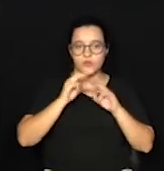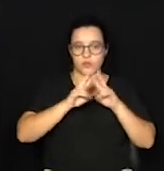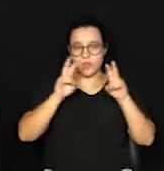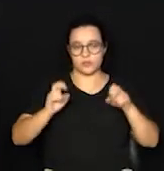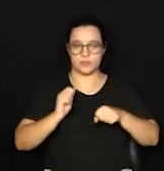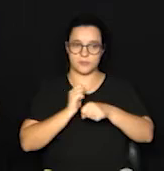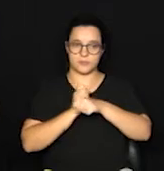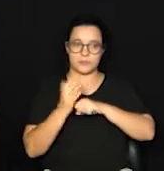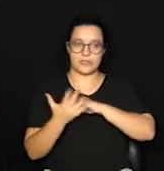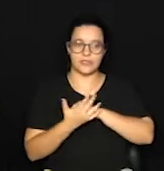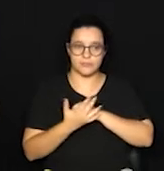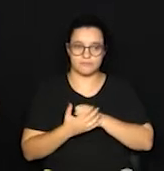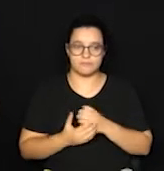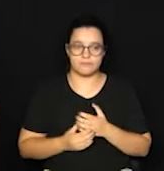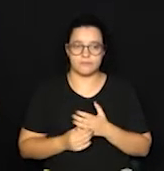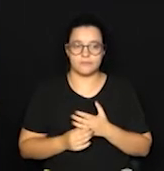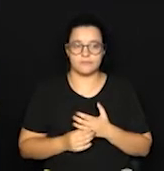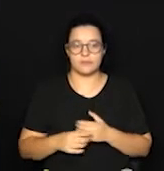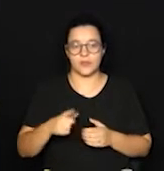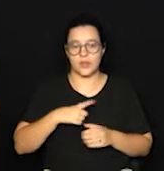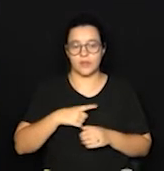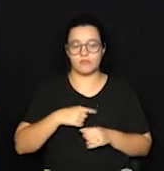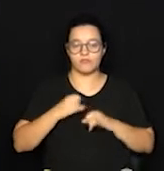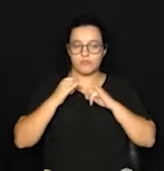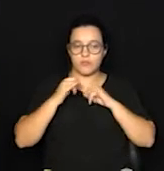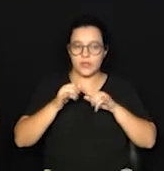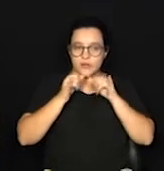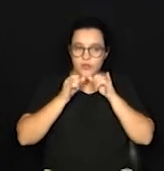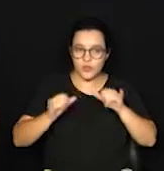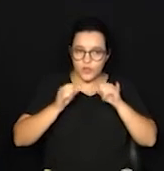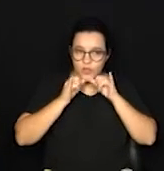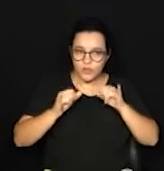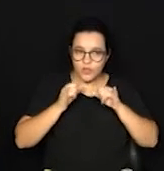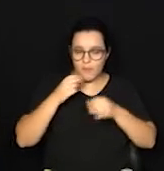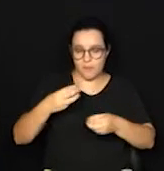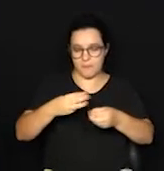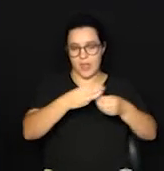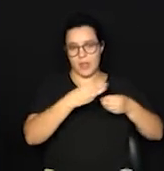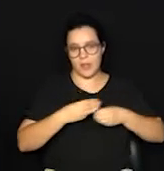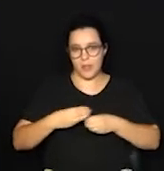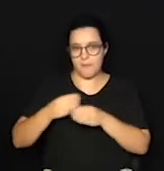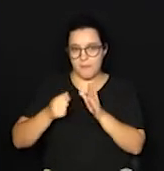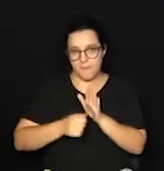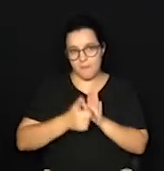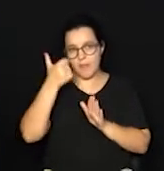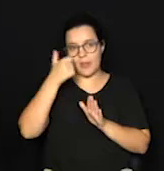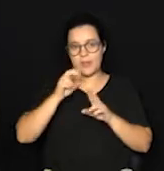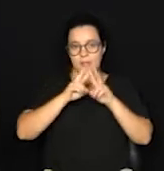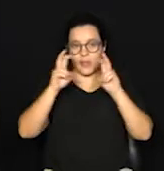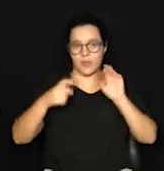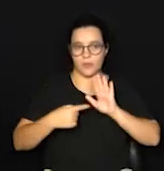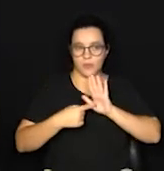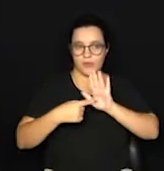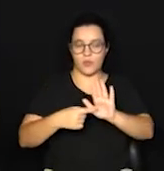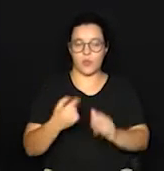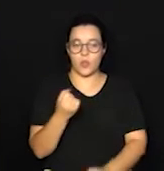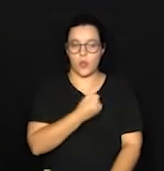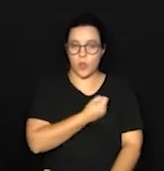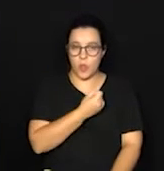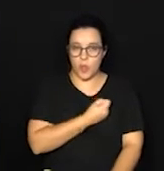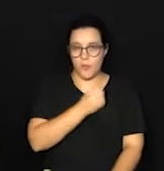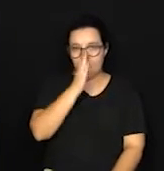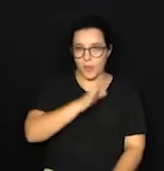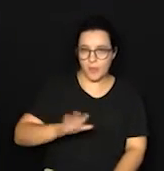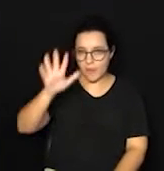do coronavírus. Então, nas notícias da metrópole, este é o primeiro assunto que nós vamos abordar. Os casos no nosso país,